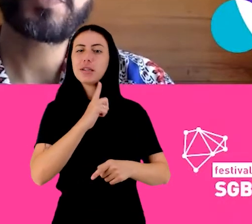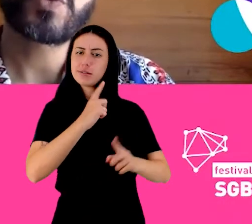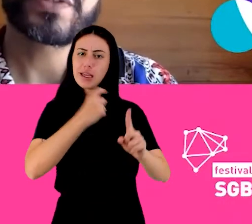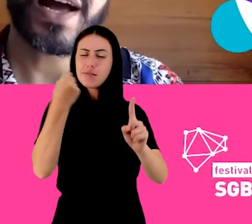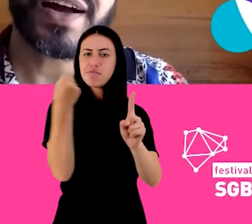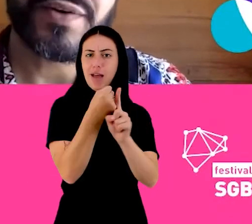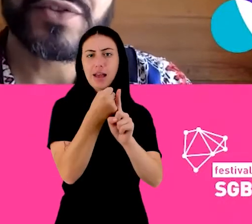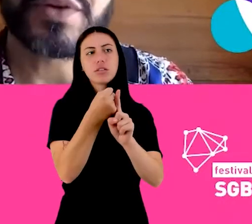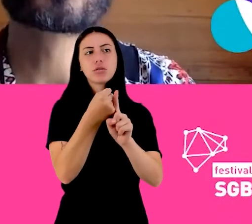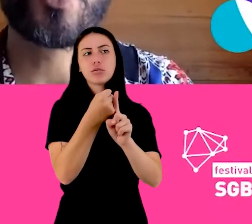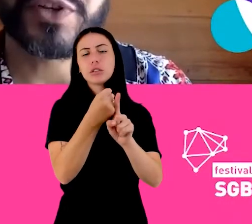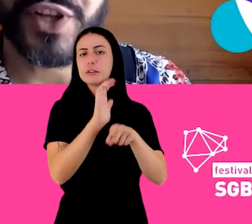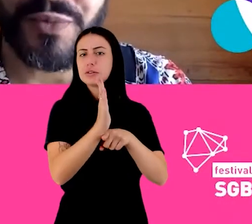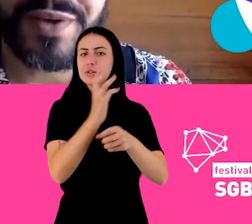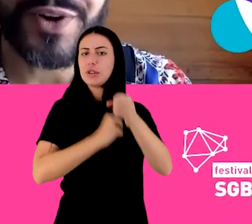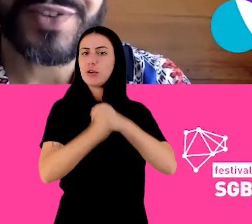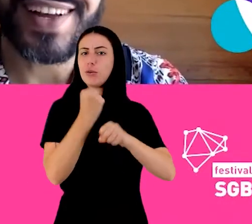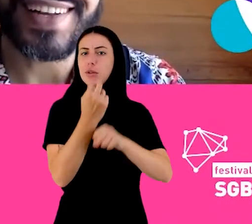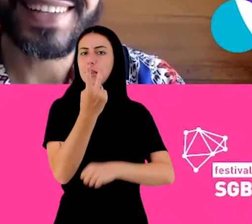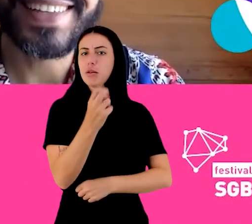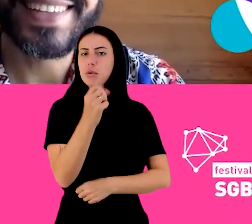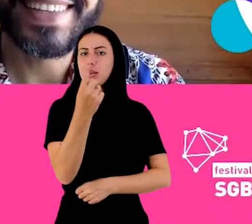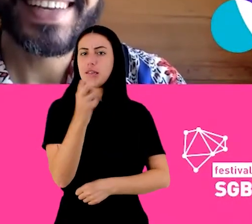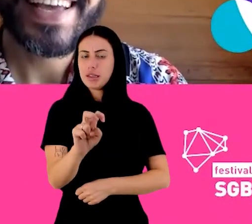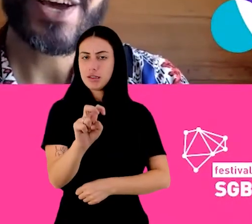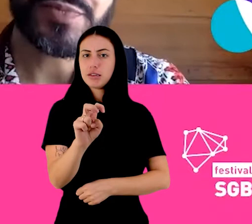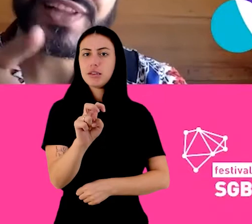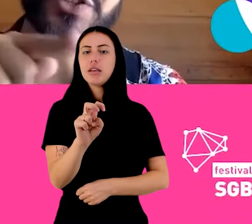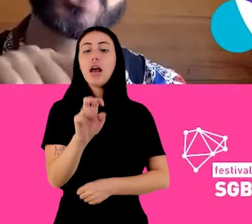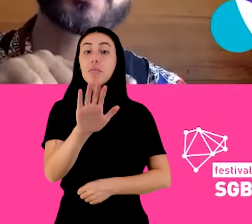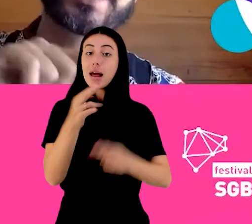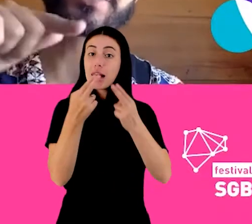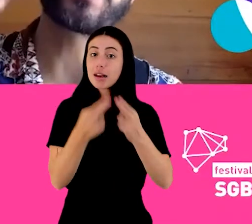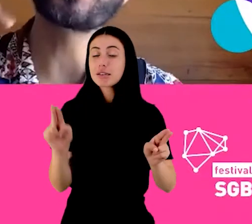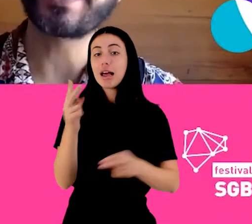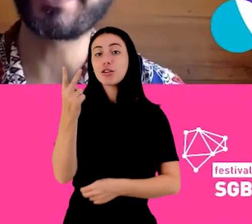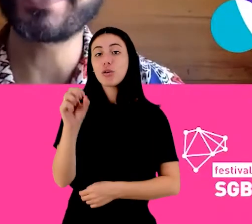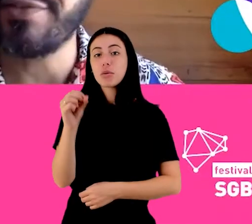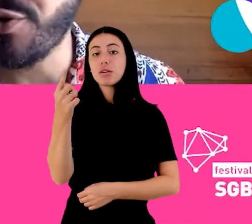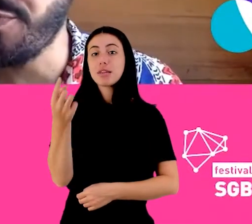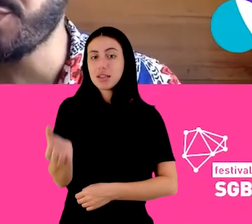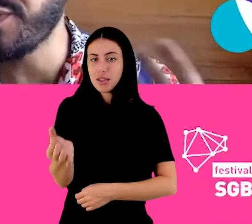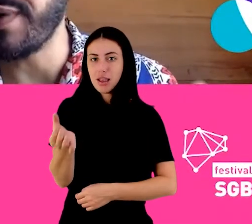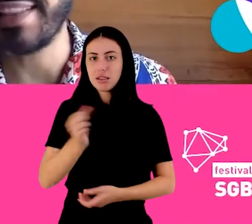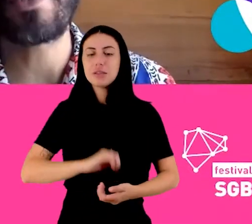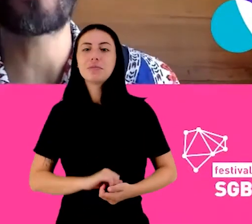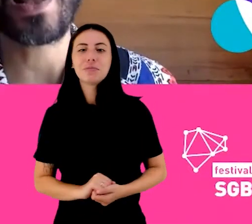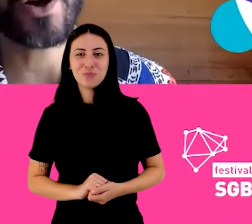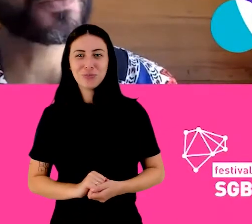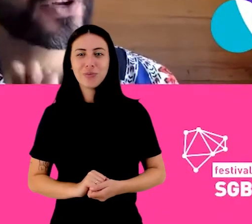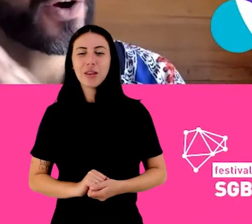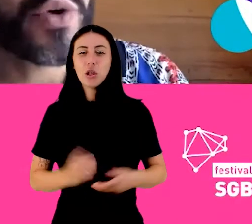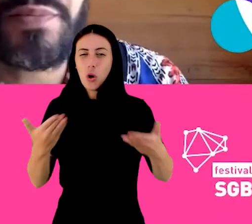Então, eu ia te perguntar, isso. Desculpa, te interrompi, pode falar. Não, eu ia te perguntar disso, de que você falou não tem mais nada a ver comigo, tem a ver